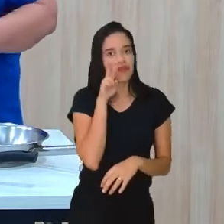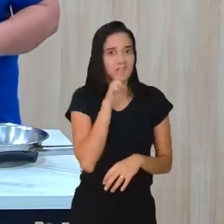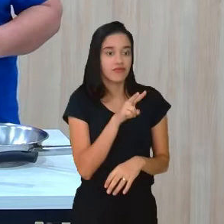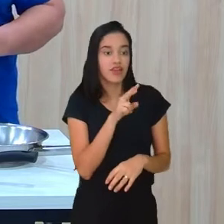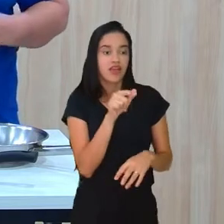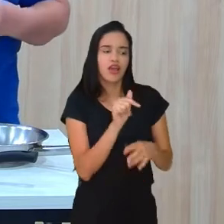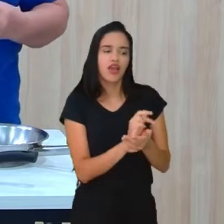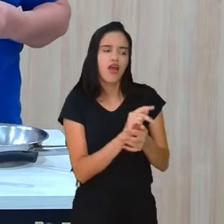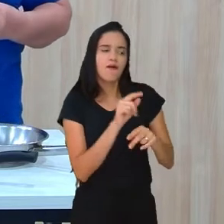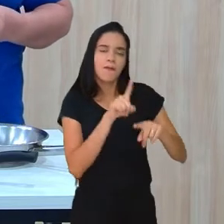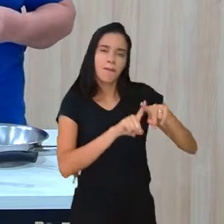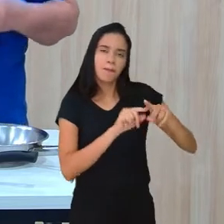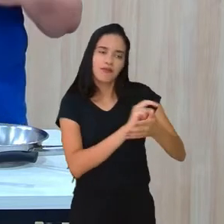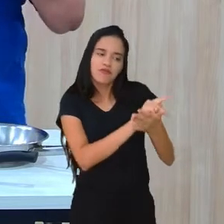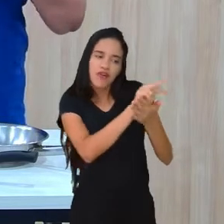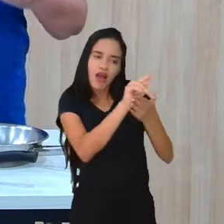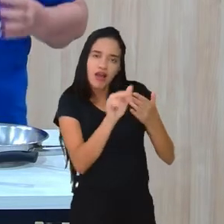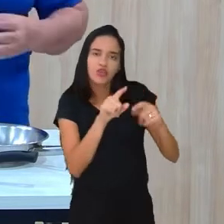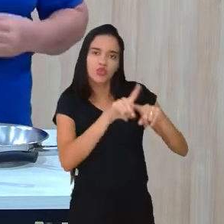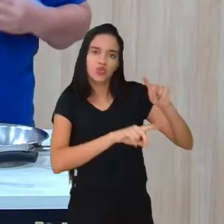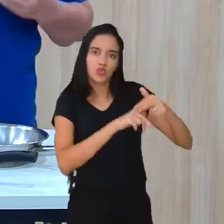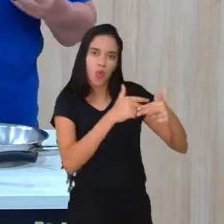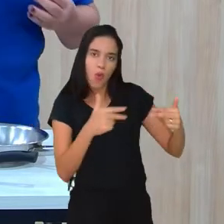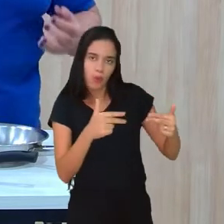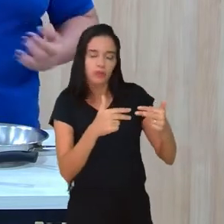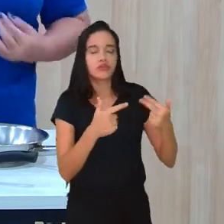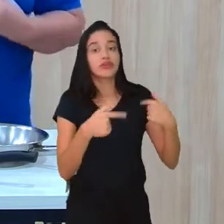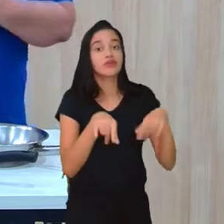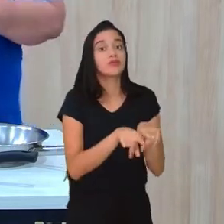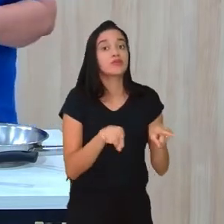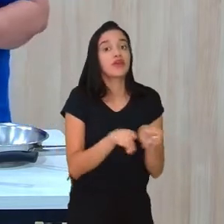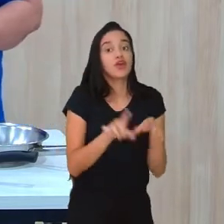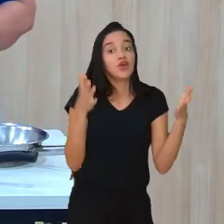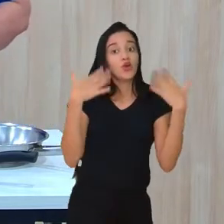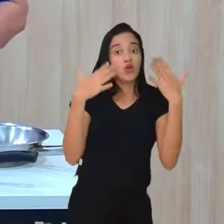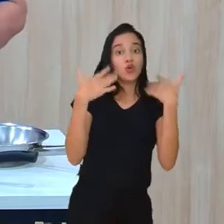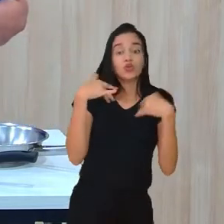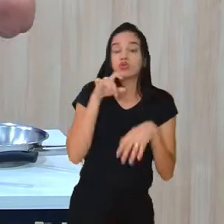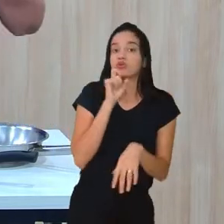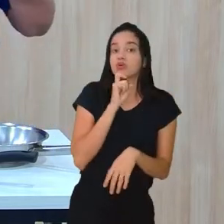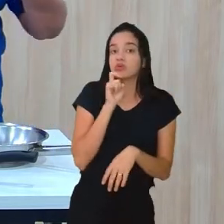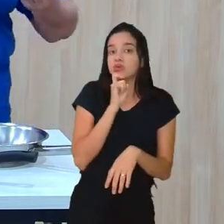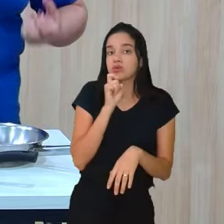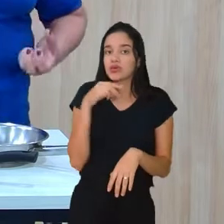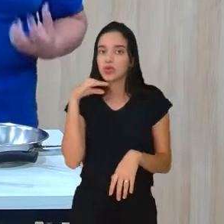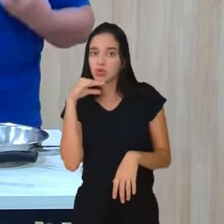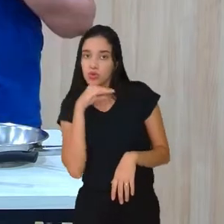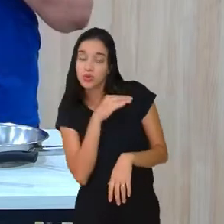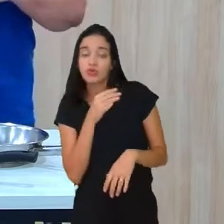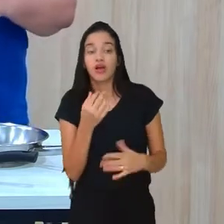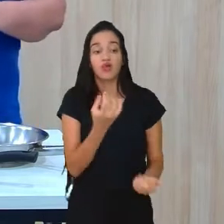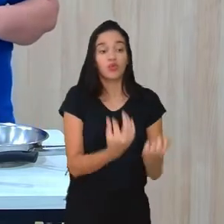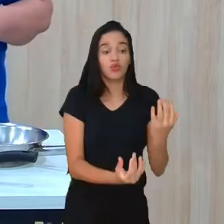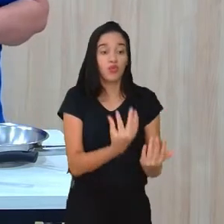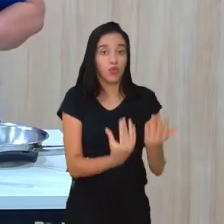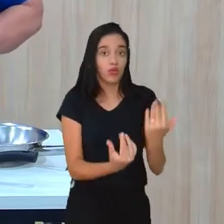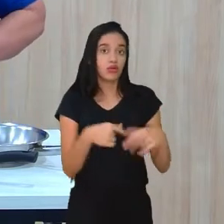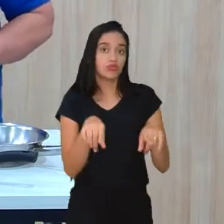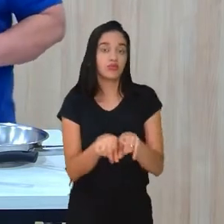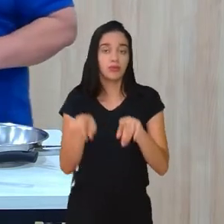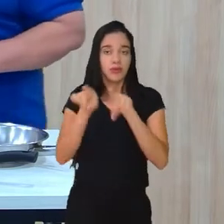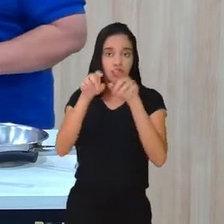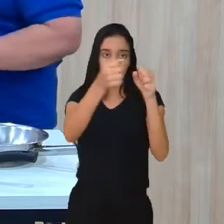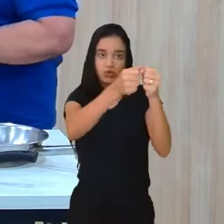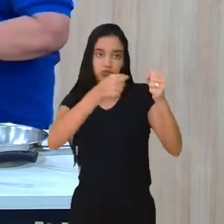vários objetos na nossa casa que tem a ver com aquecimento e com resfriamento. É o caso do fogão, é o caso da geladeira,